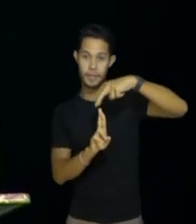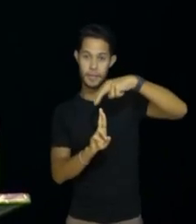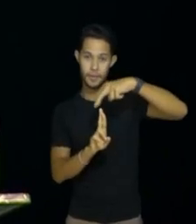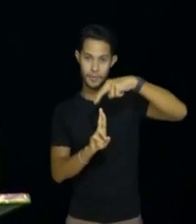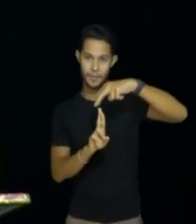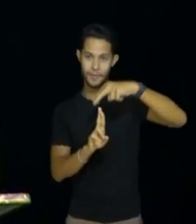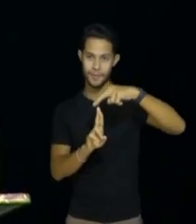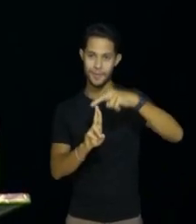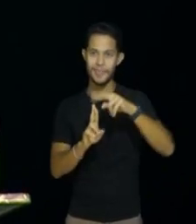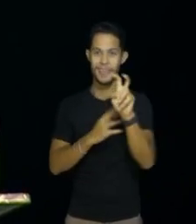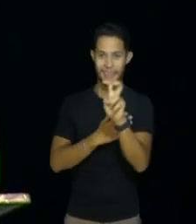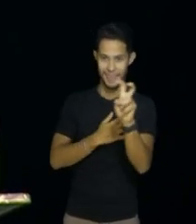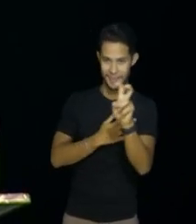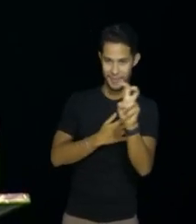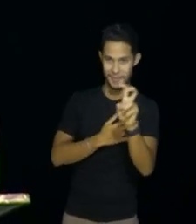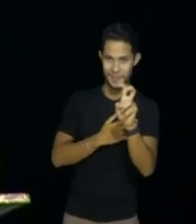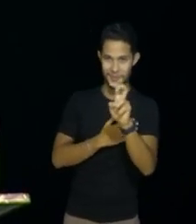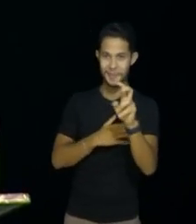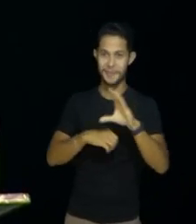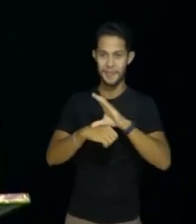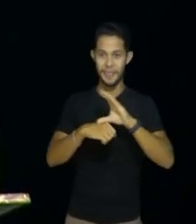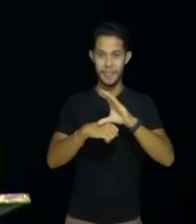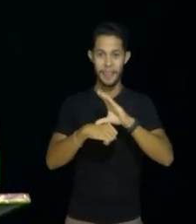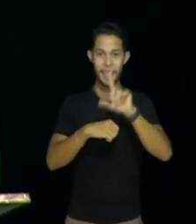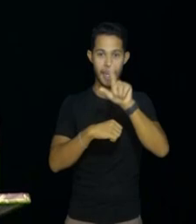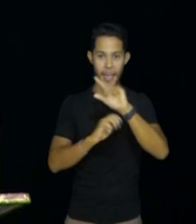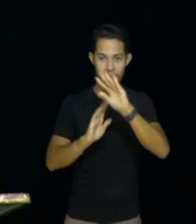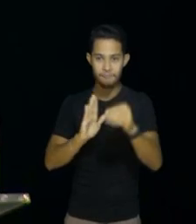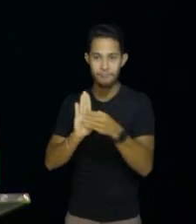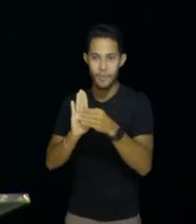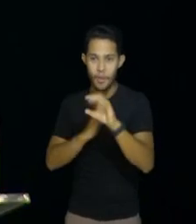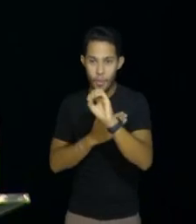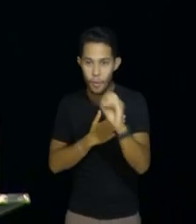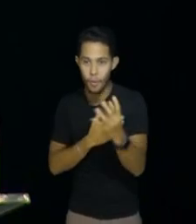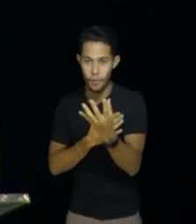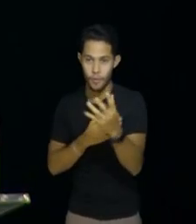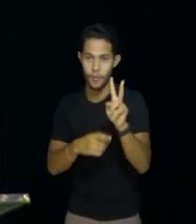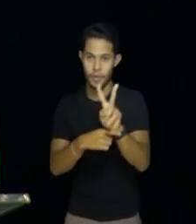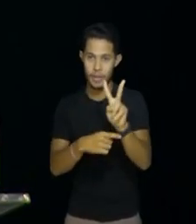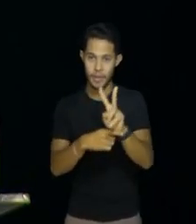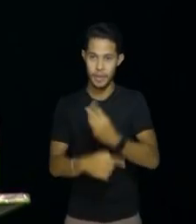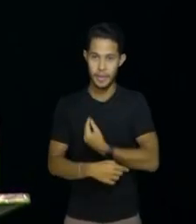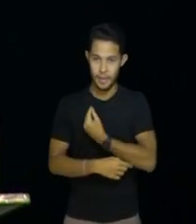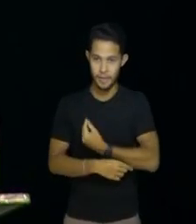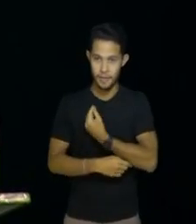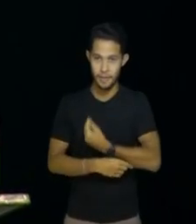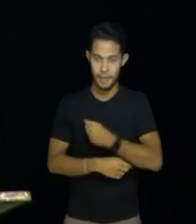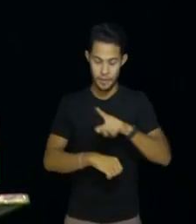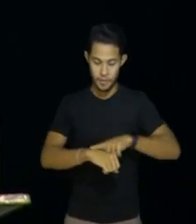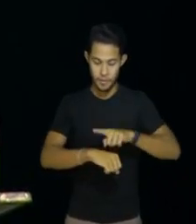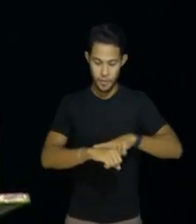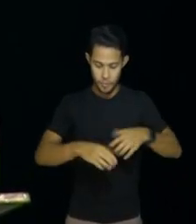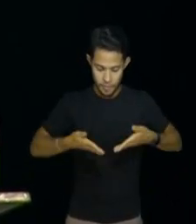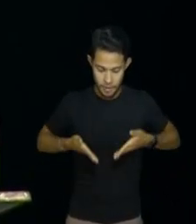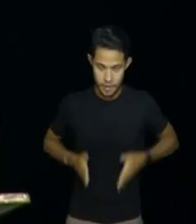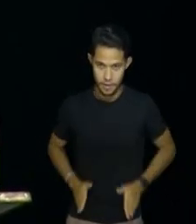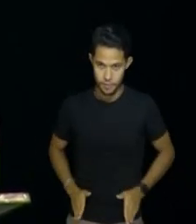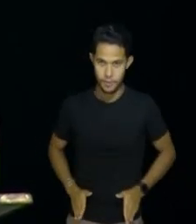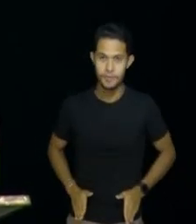inserir, então, um novo inciso, colocando a defesa da vida desde a concepção, para garantir, então, aí a defesa da vida do nascituro